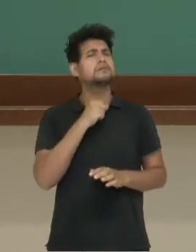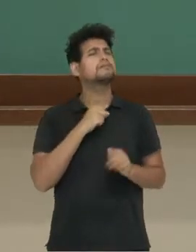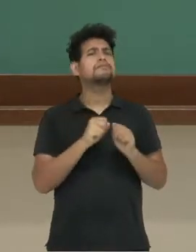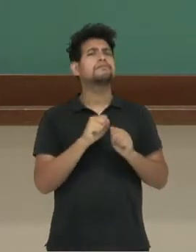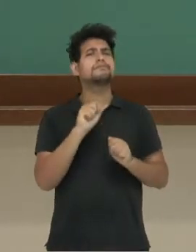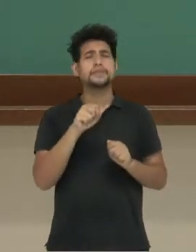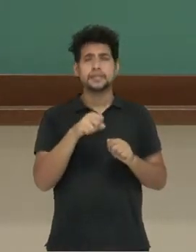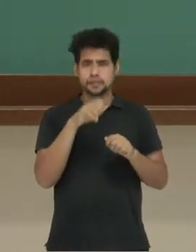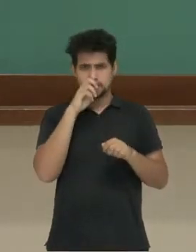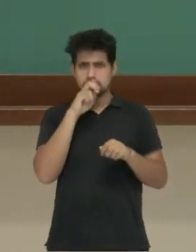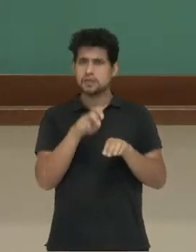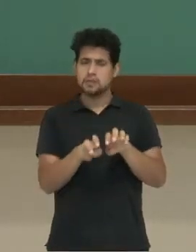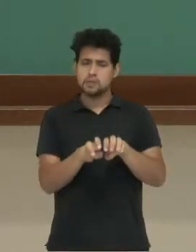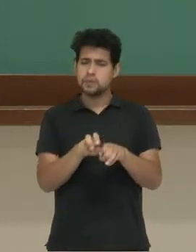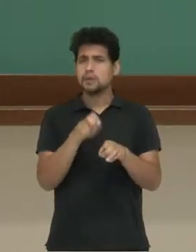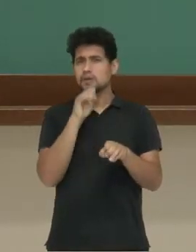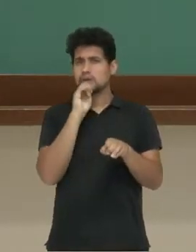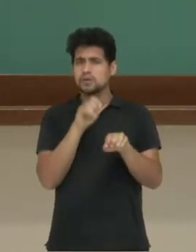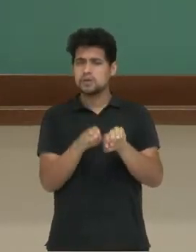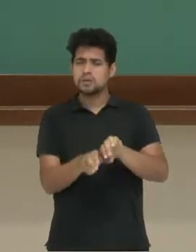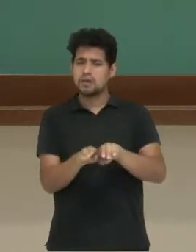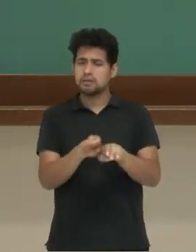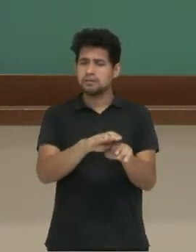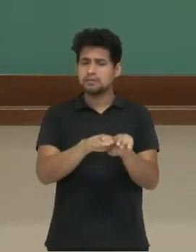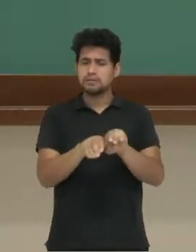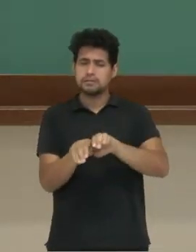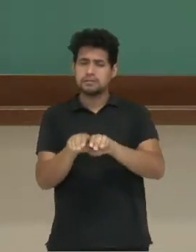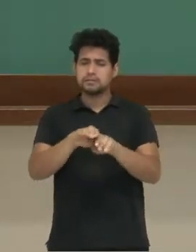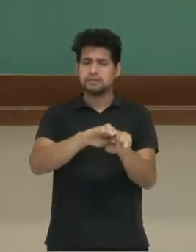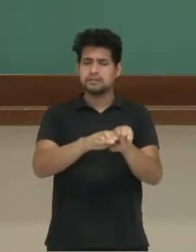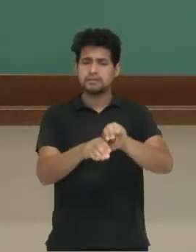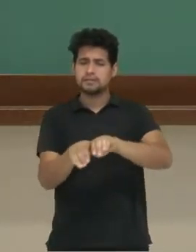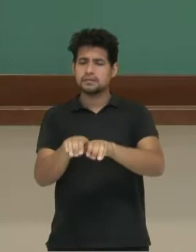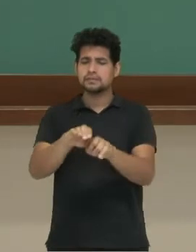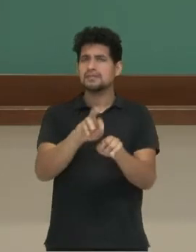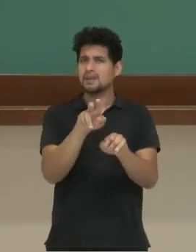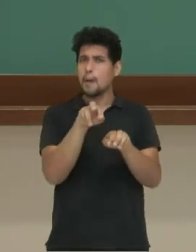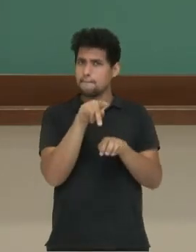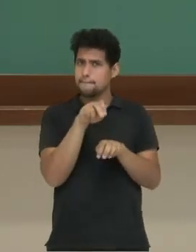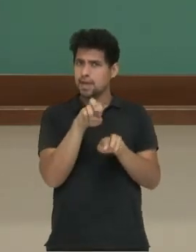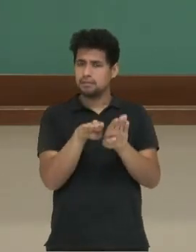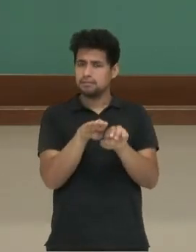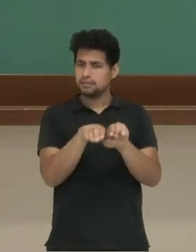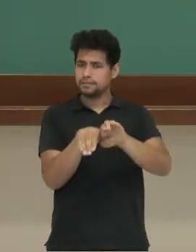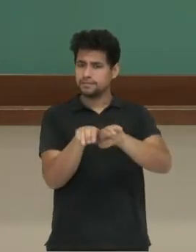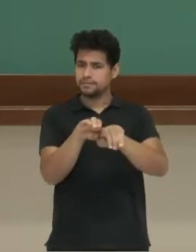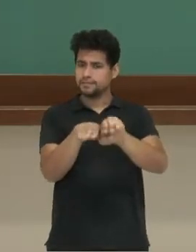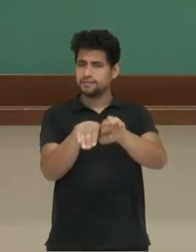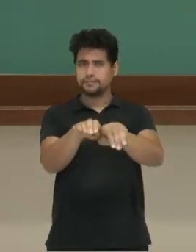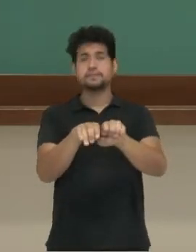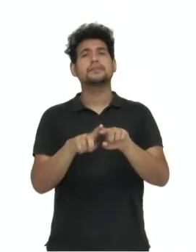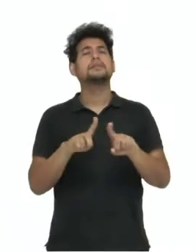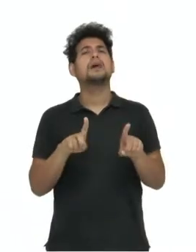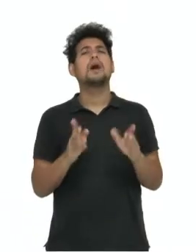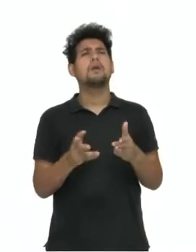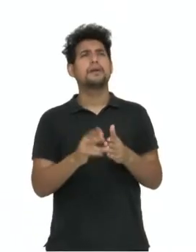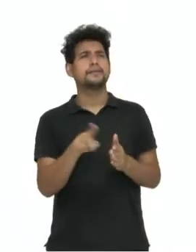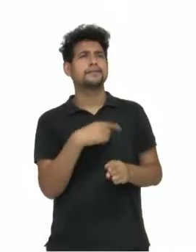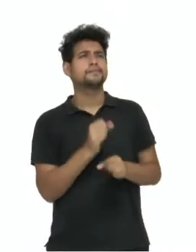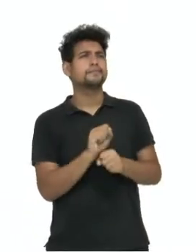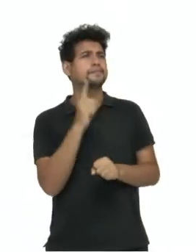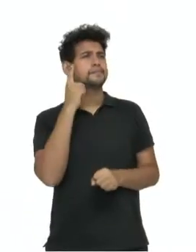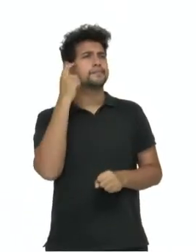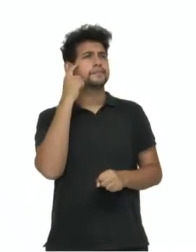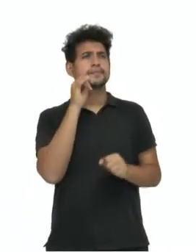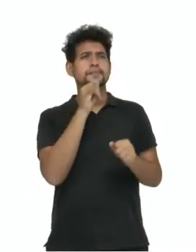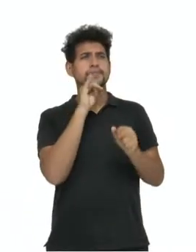permitiriam que ele pudesse, por exemplo, se arrastar no lodo, ok? Então vamos pensar um pouquinho, com base